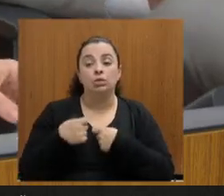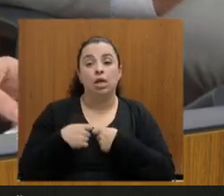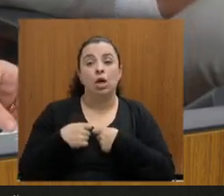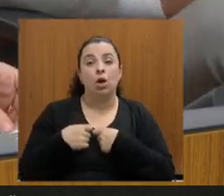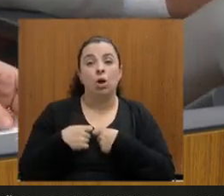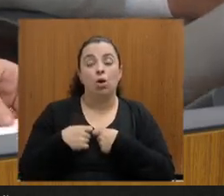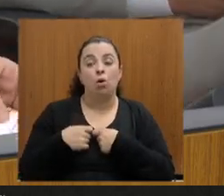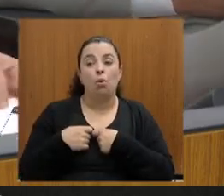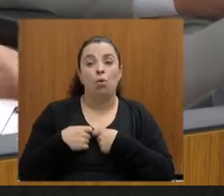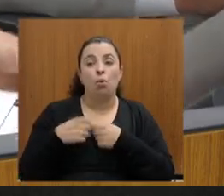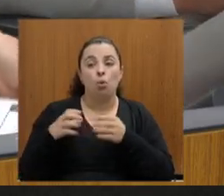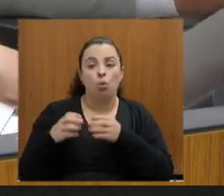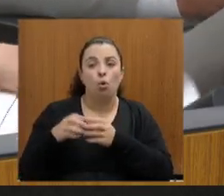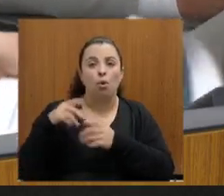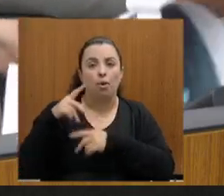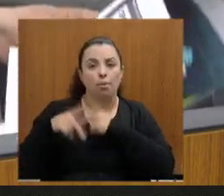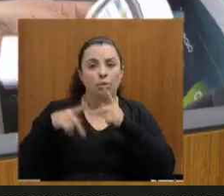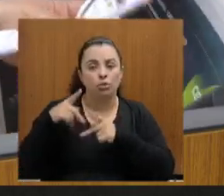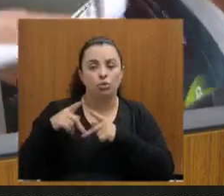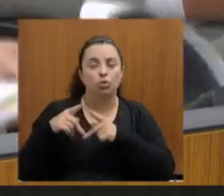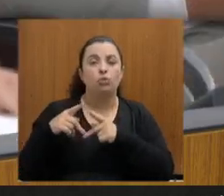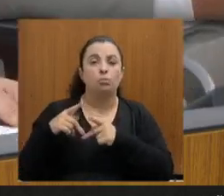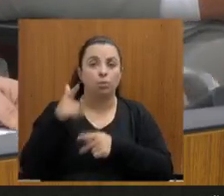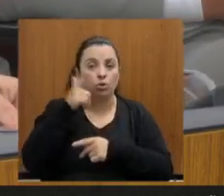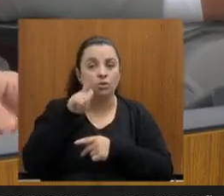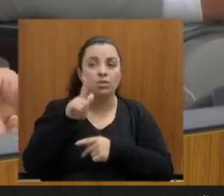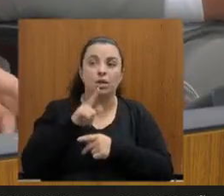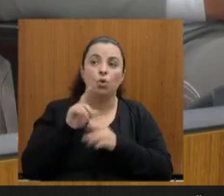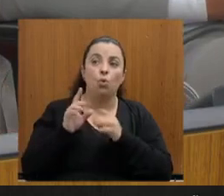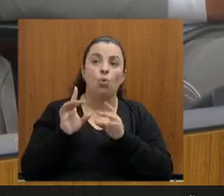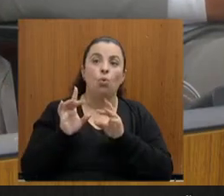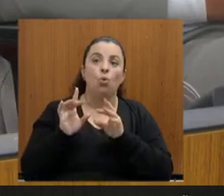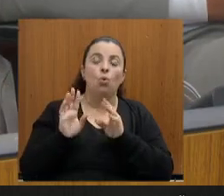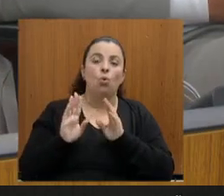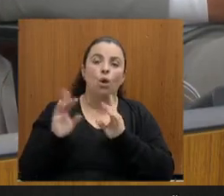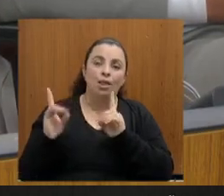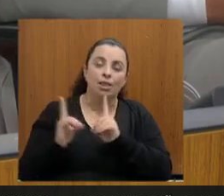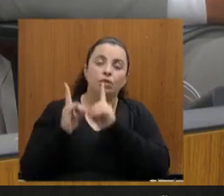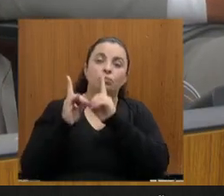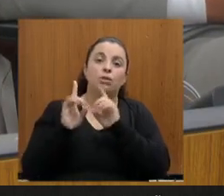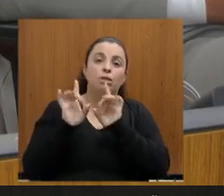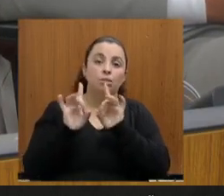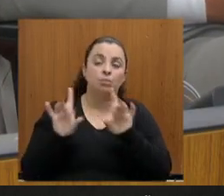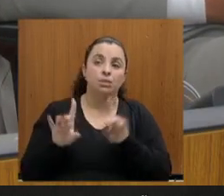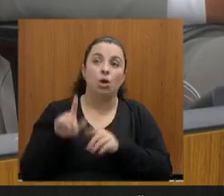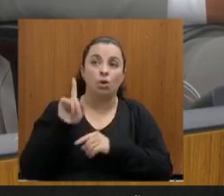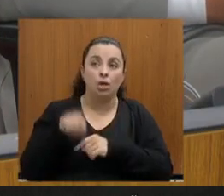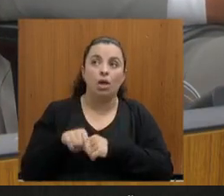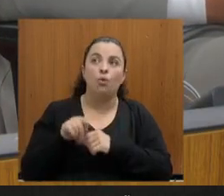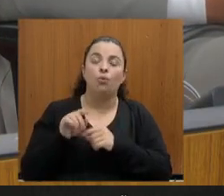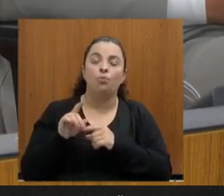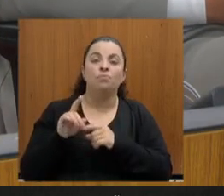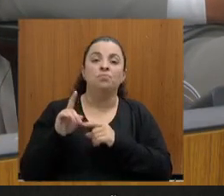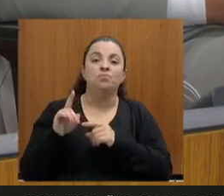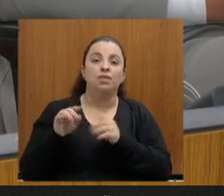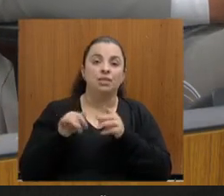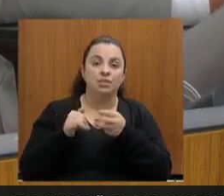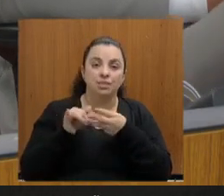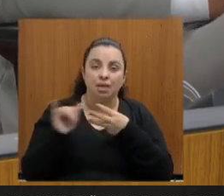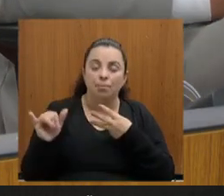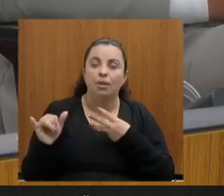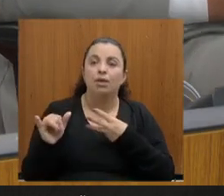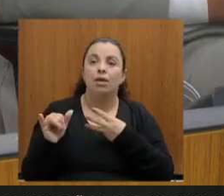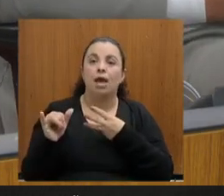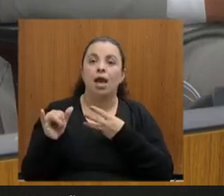presencial então o atendimento presencial que é o semic é aproximação nós temos 34